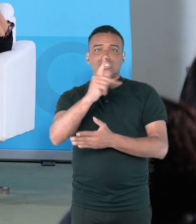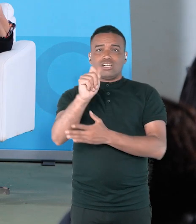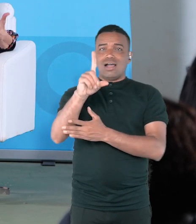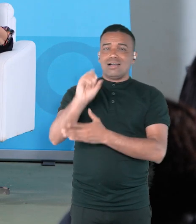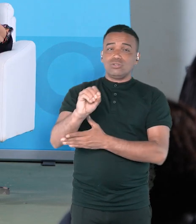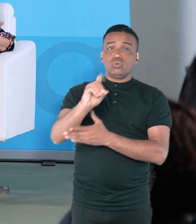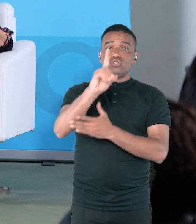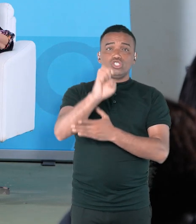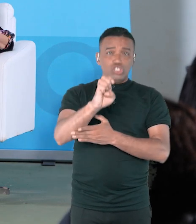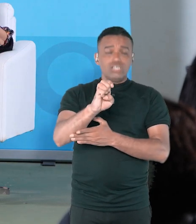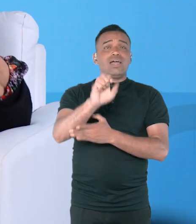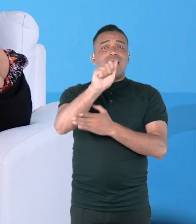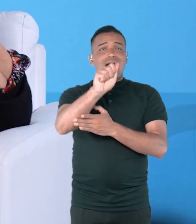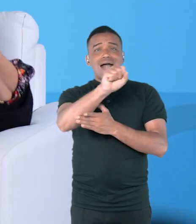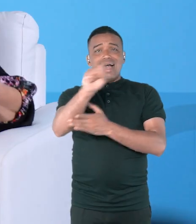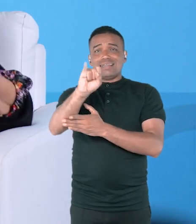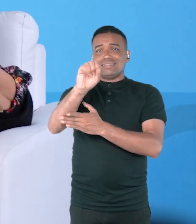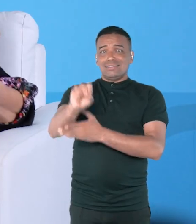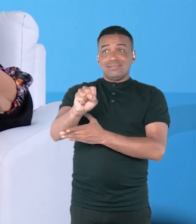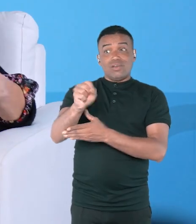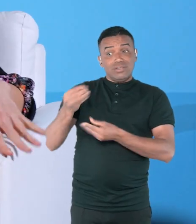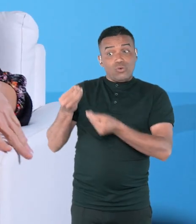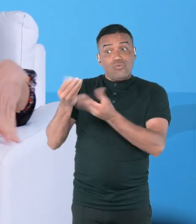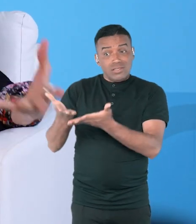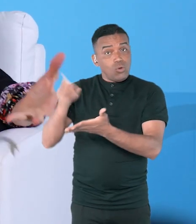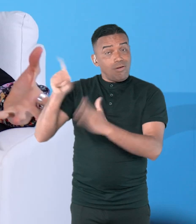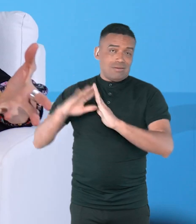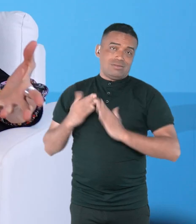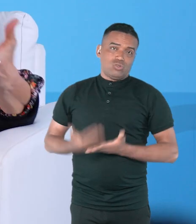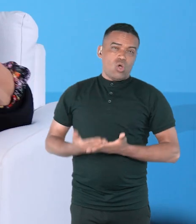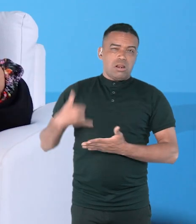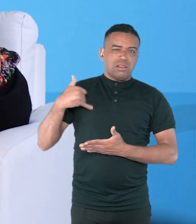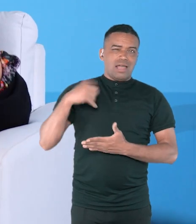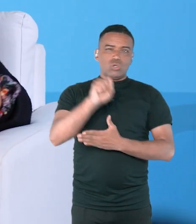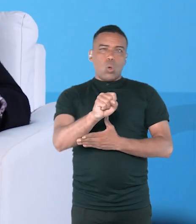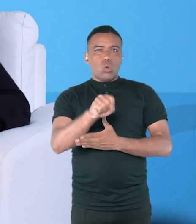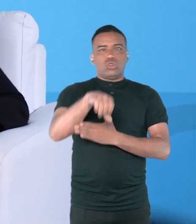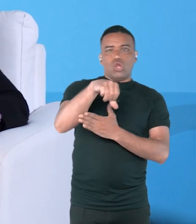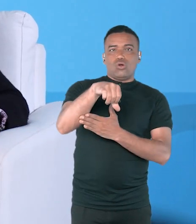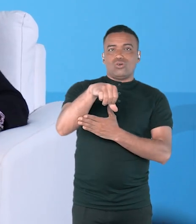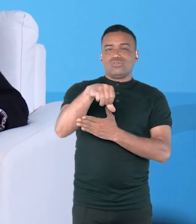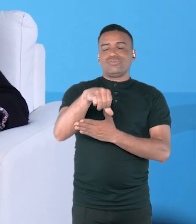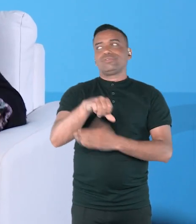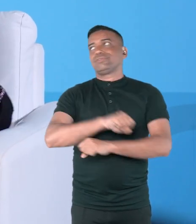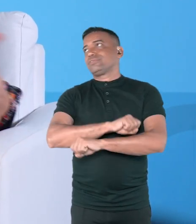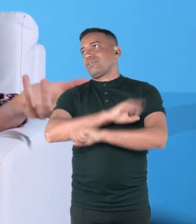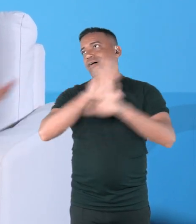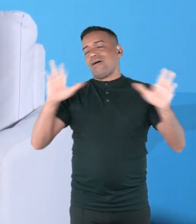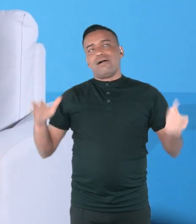favor, leia Machado de Assis, porque talvez tenham te dado na escola, quando você tinha 8 anos, 9,